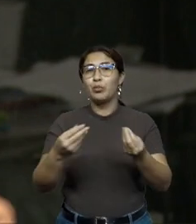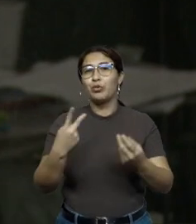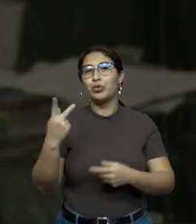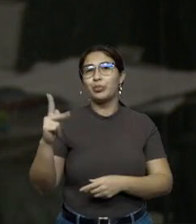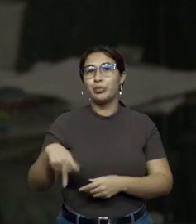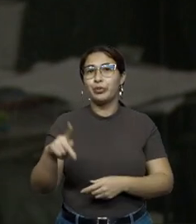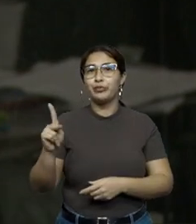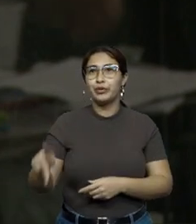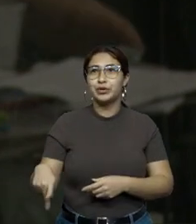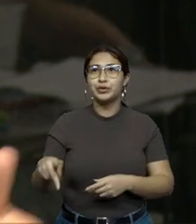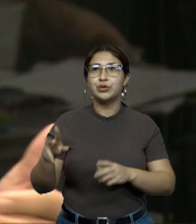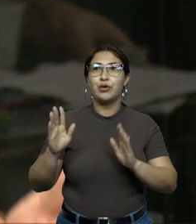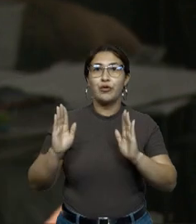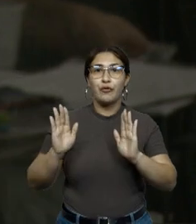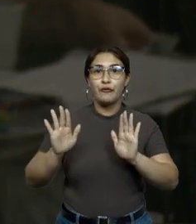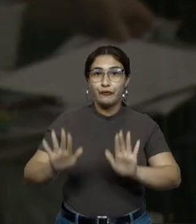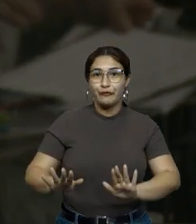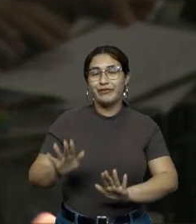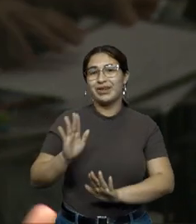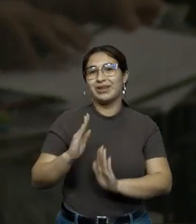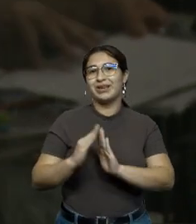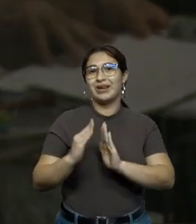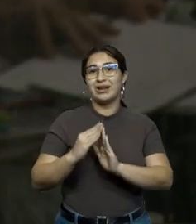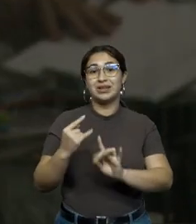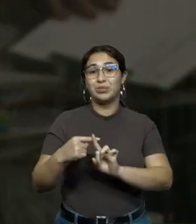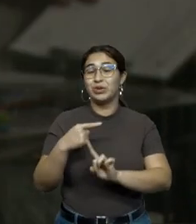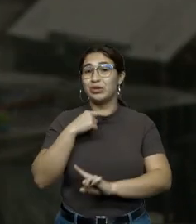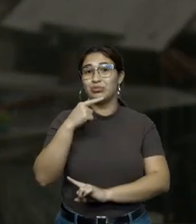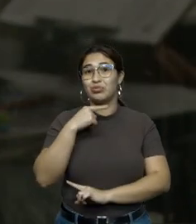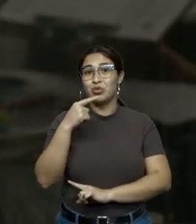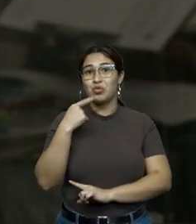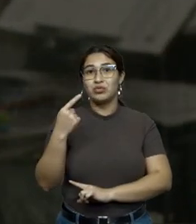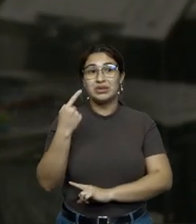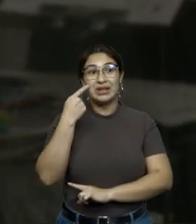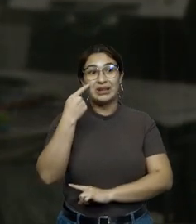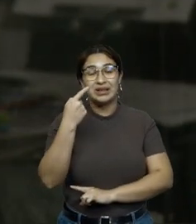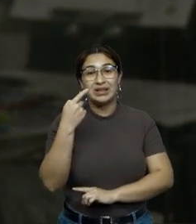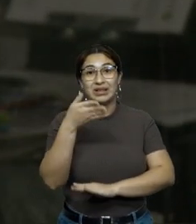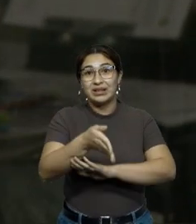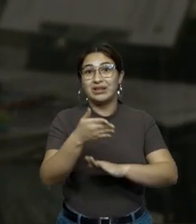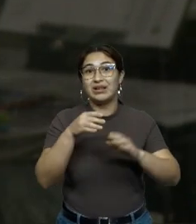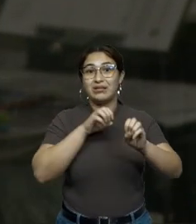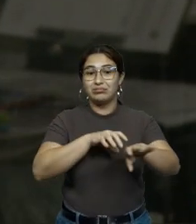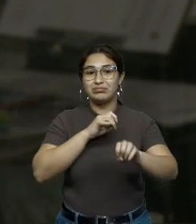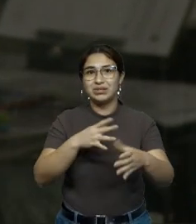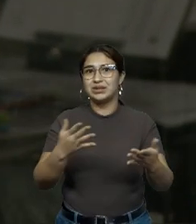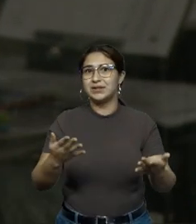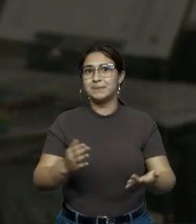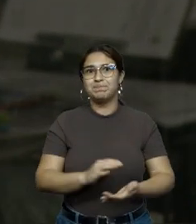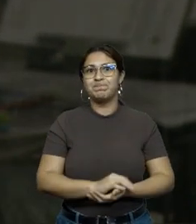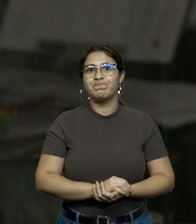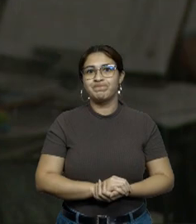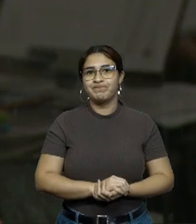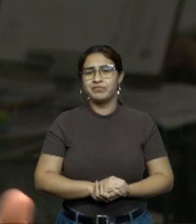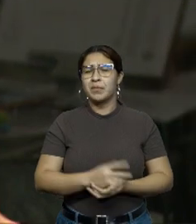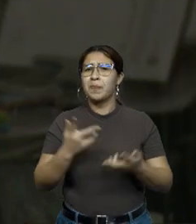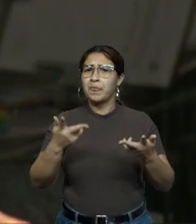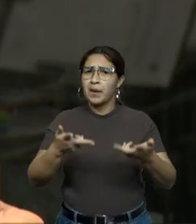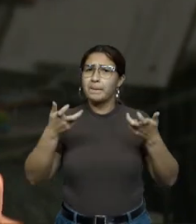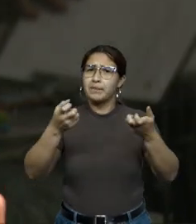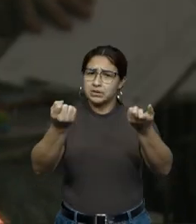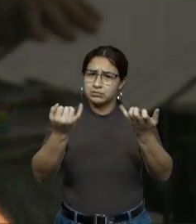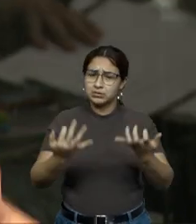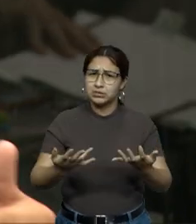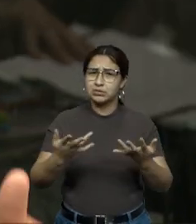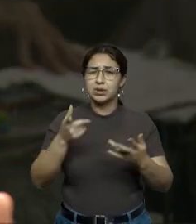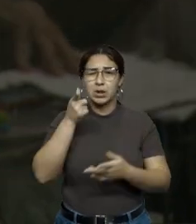sem conseguir acessar as suas aulas em ter essas aulas eu gostaria que vocês observassem isso porque se você